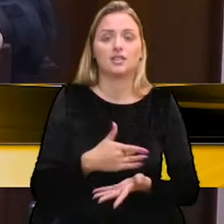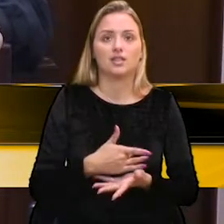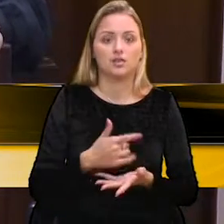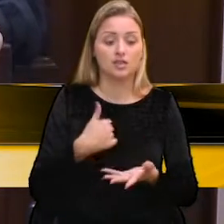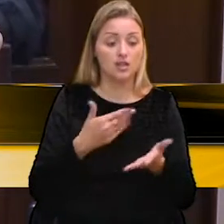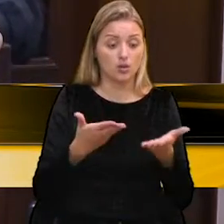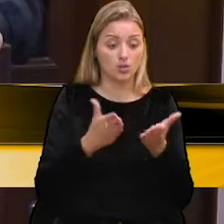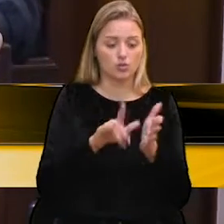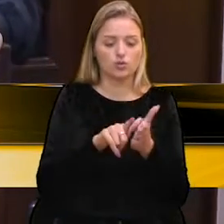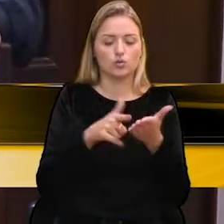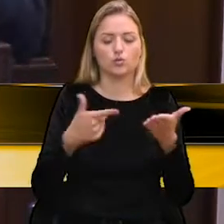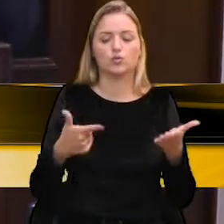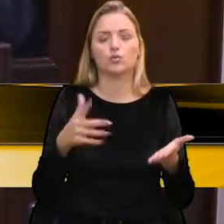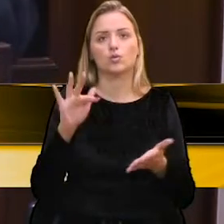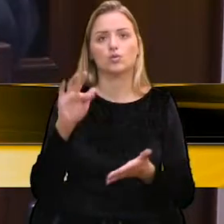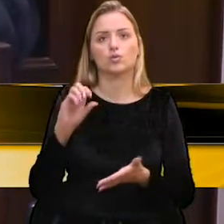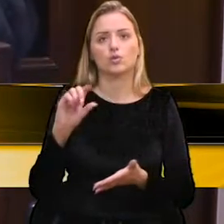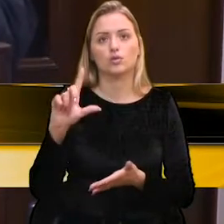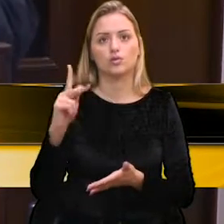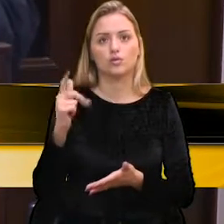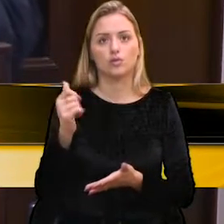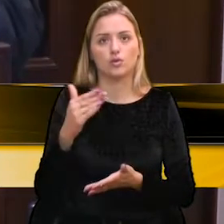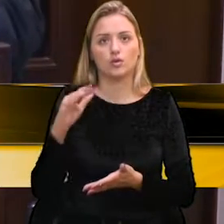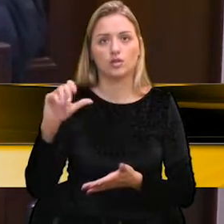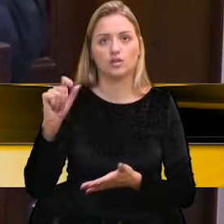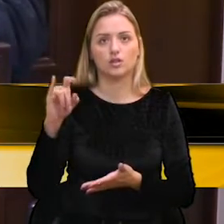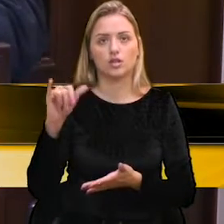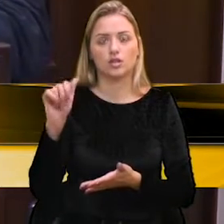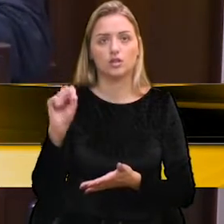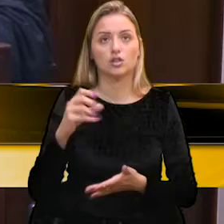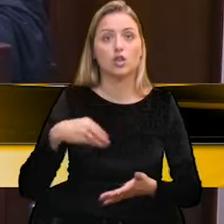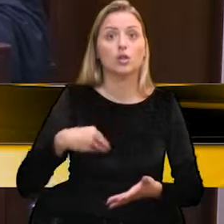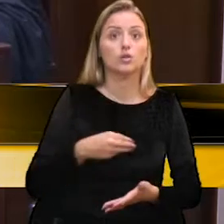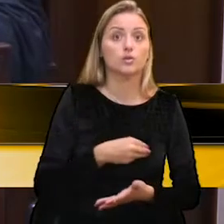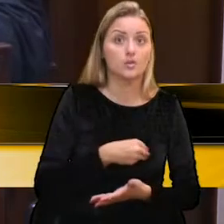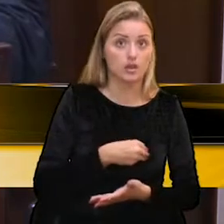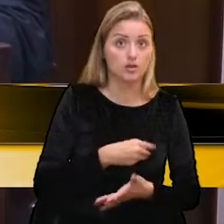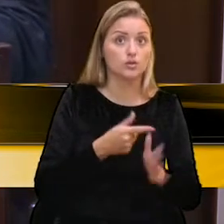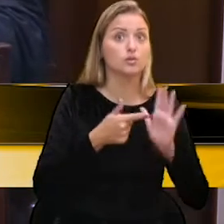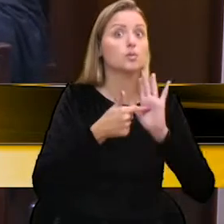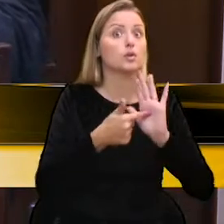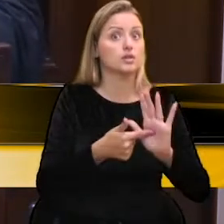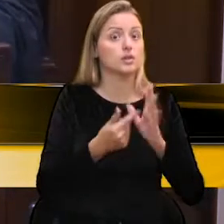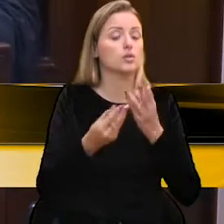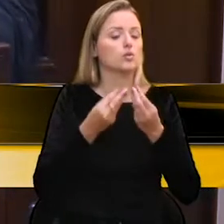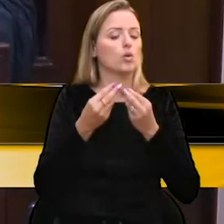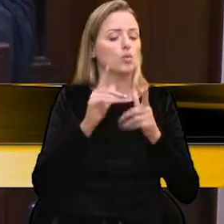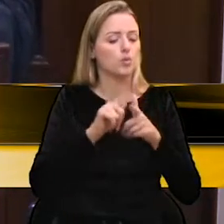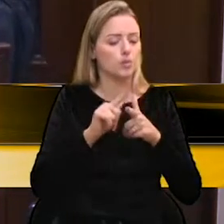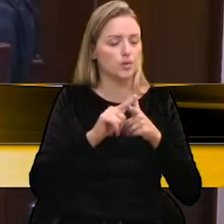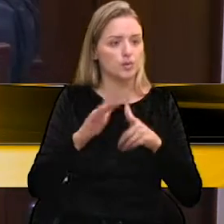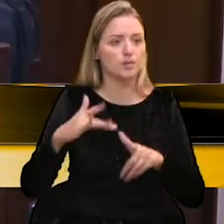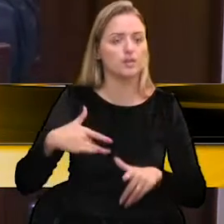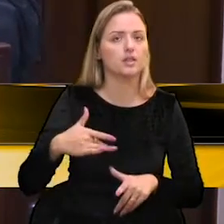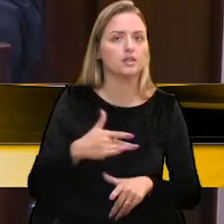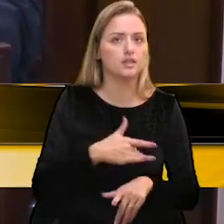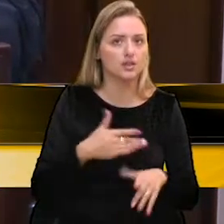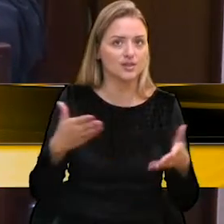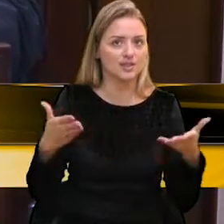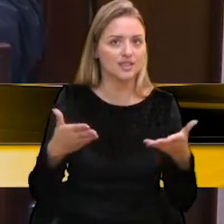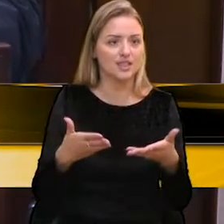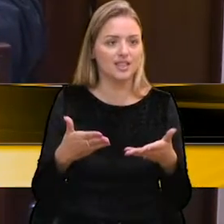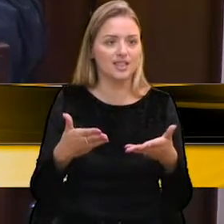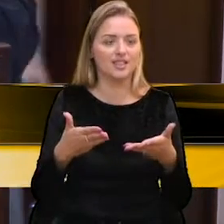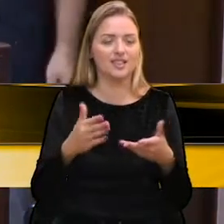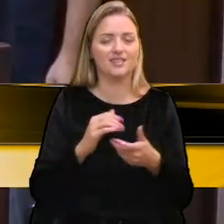de Caxias, né, dos médicos colocando o problema que está a saúde hoje em Caxias do Sul. Então,